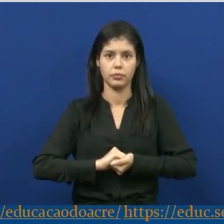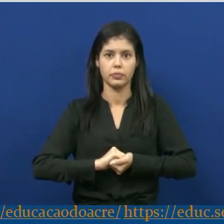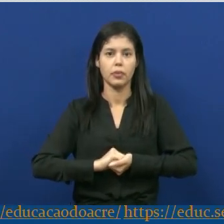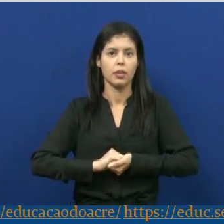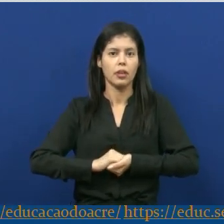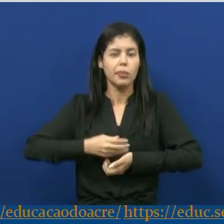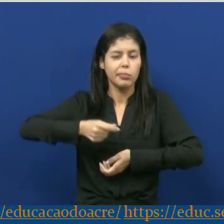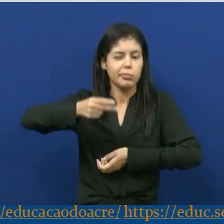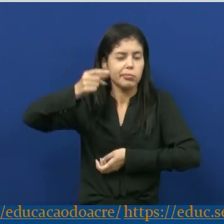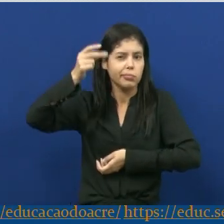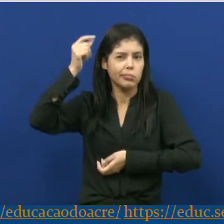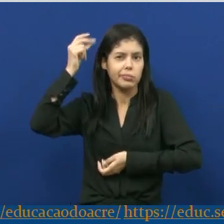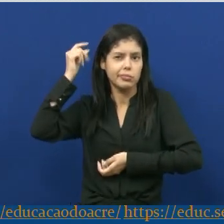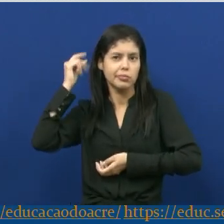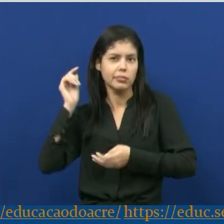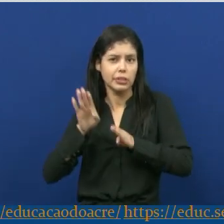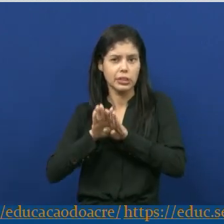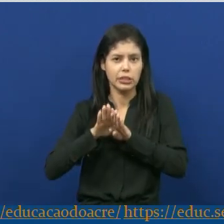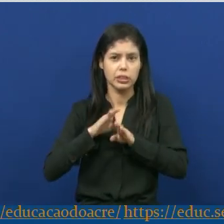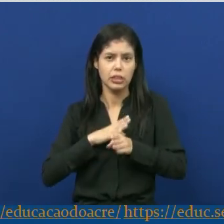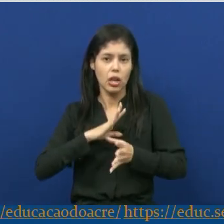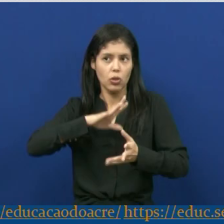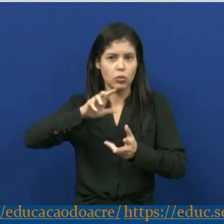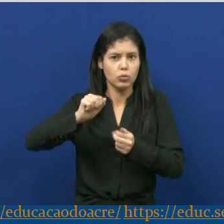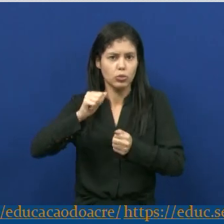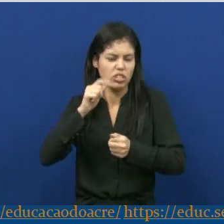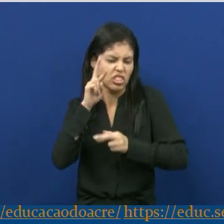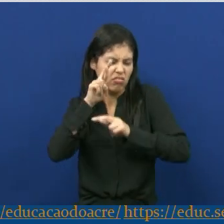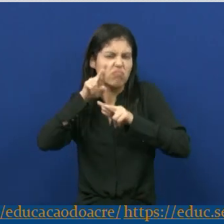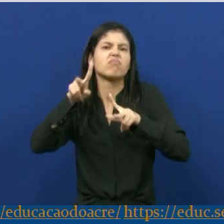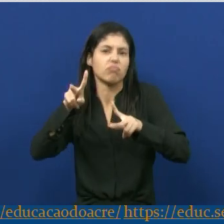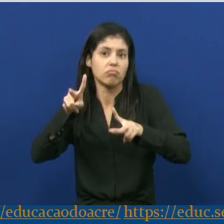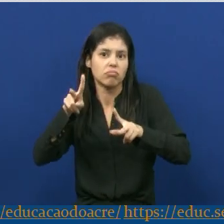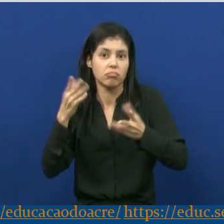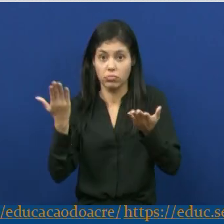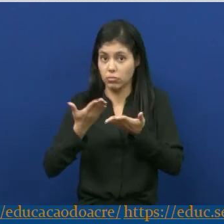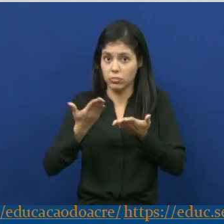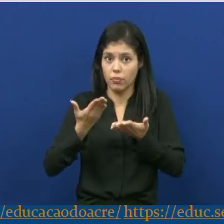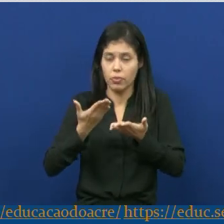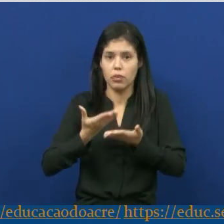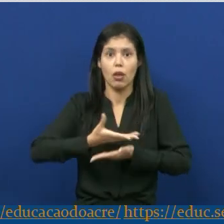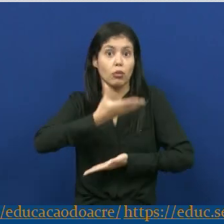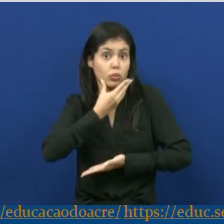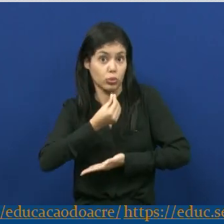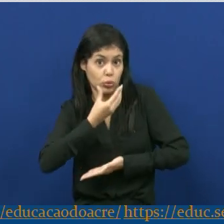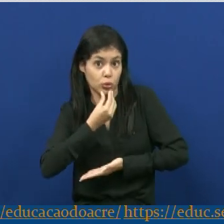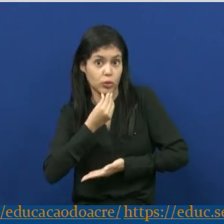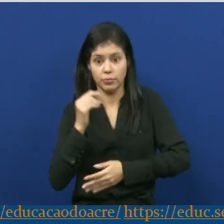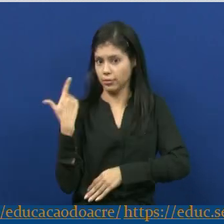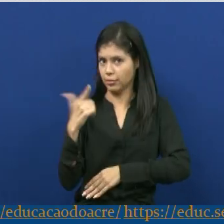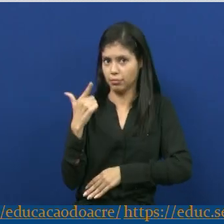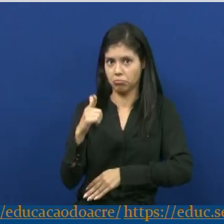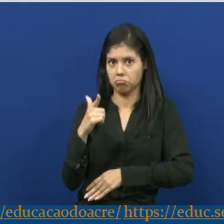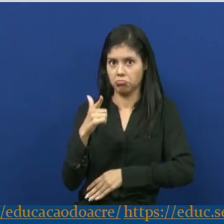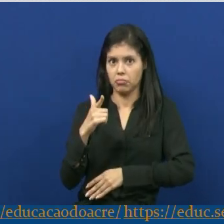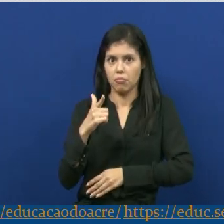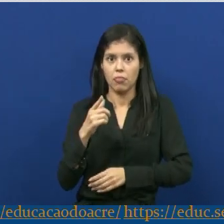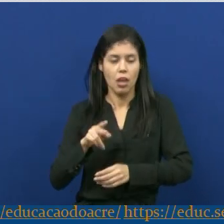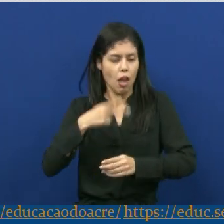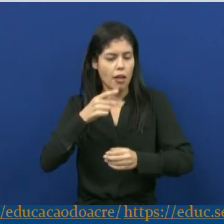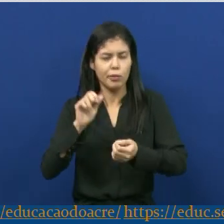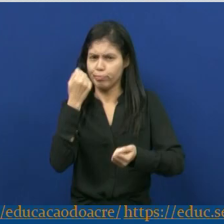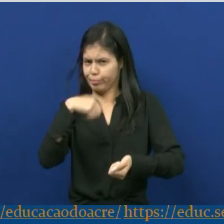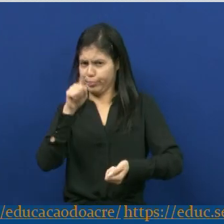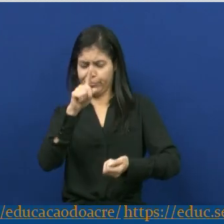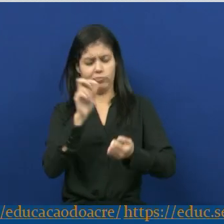e há milhares de anos o modo de vida era muito diferente do atual os homens primitivos não tinham necessidade de